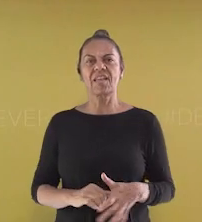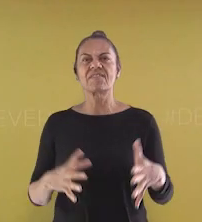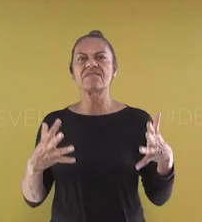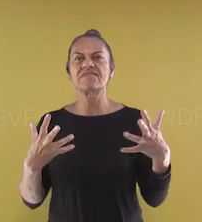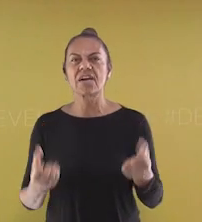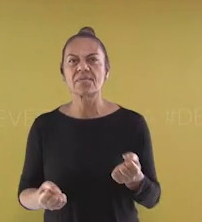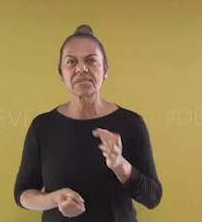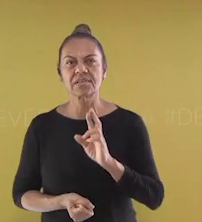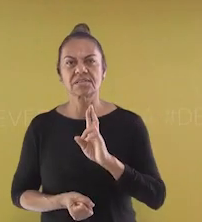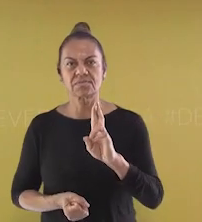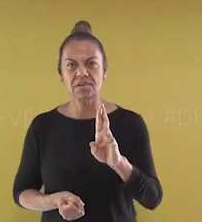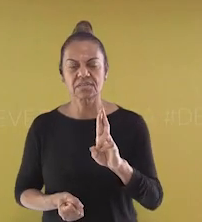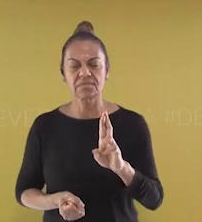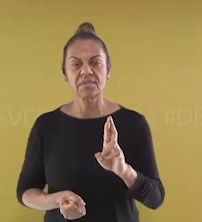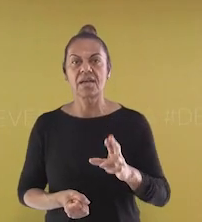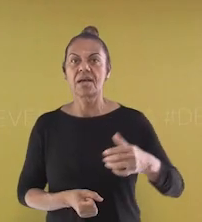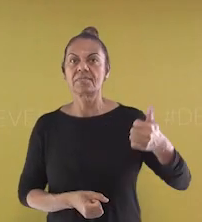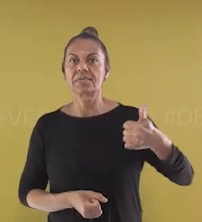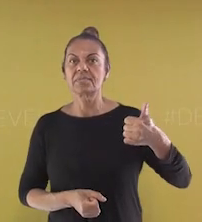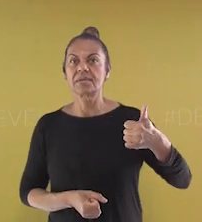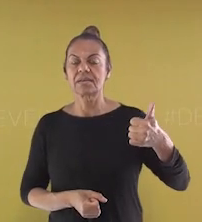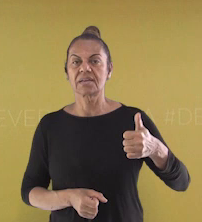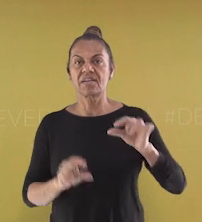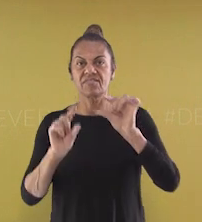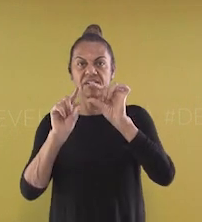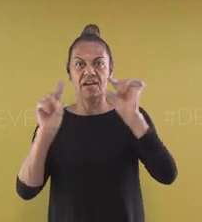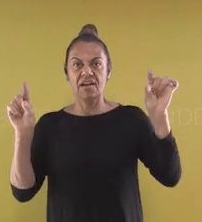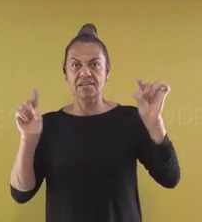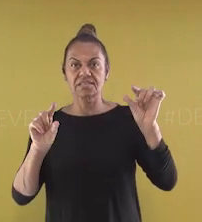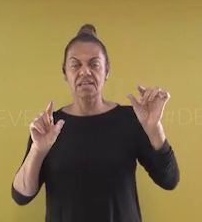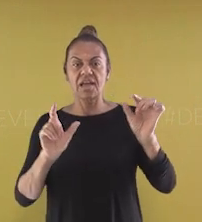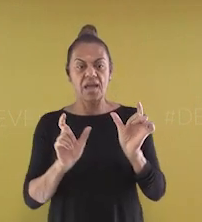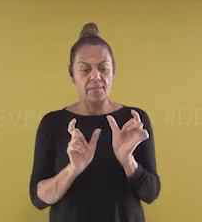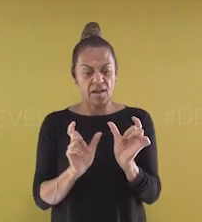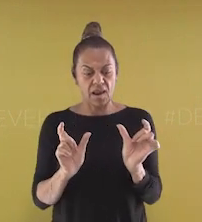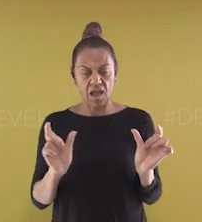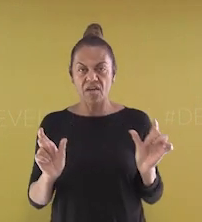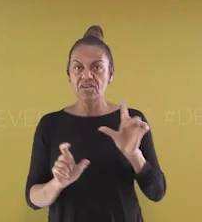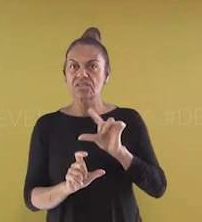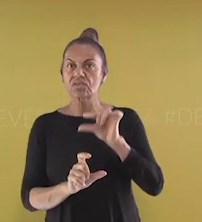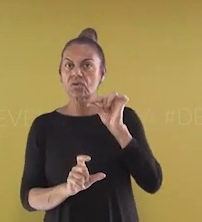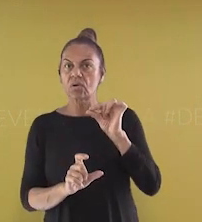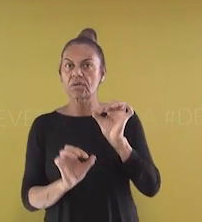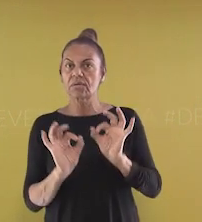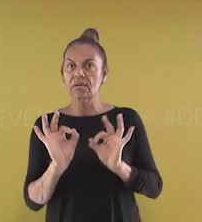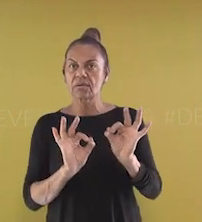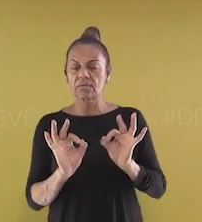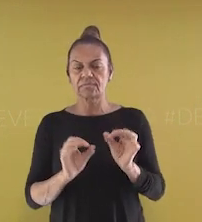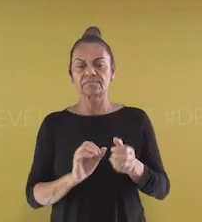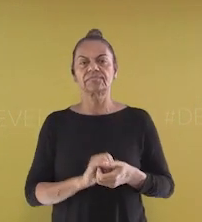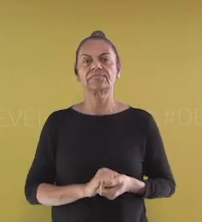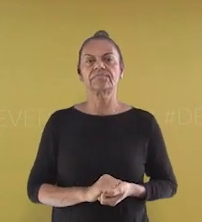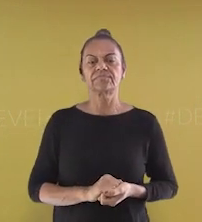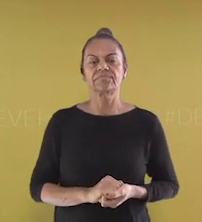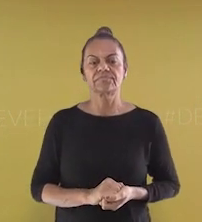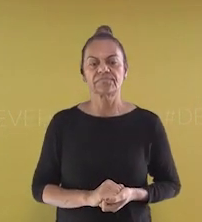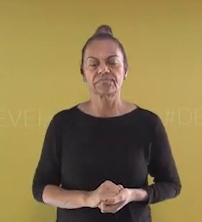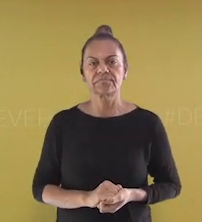Vamos às respostas. A primeira frase, as opções de palavras se organizaram da seguinte